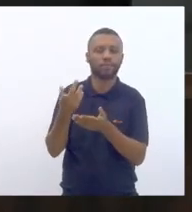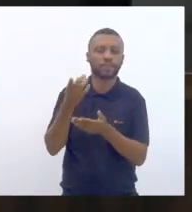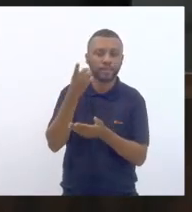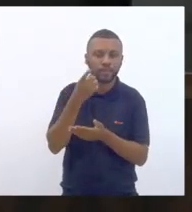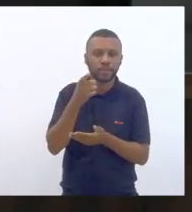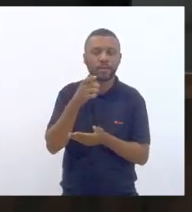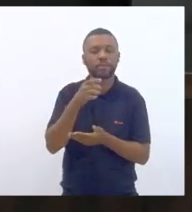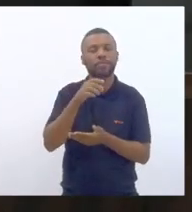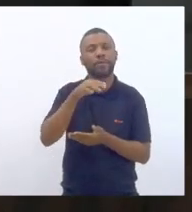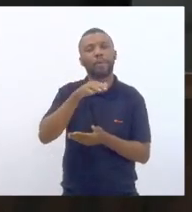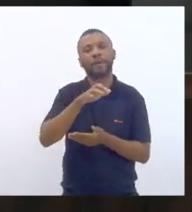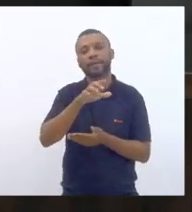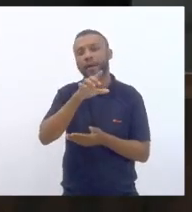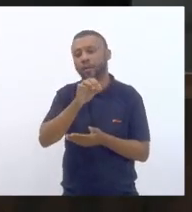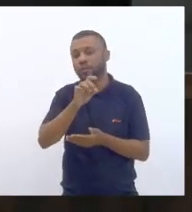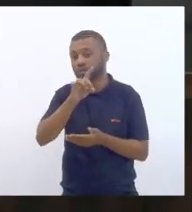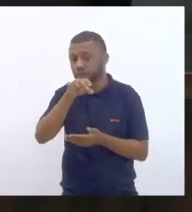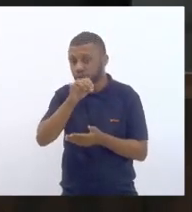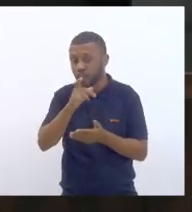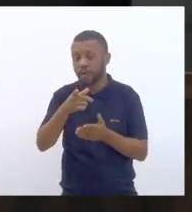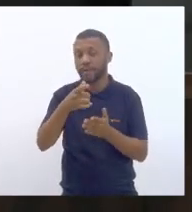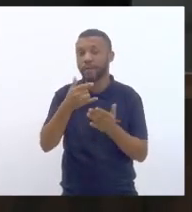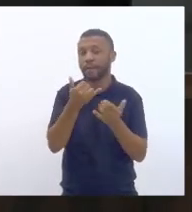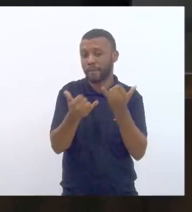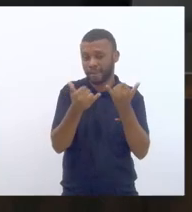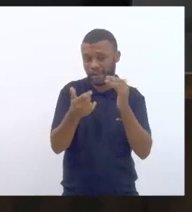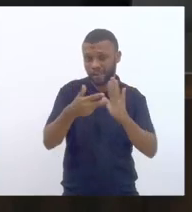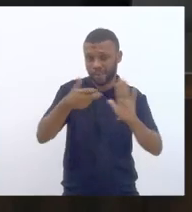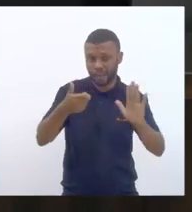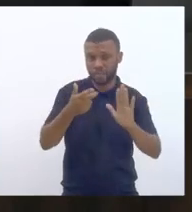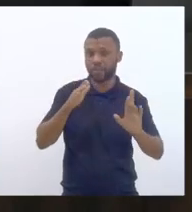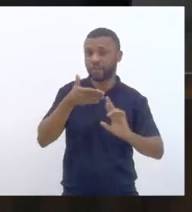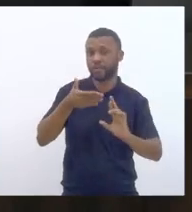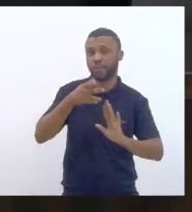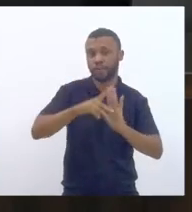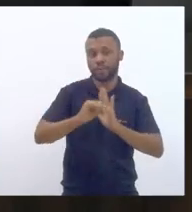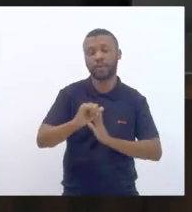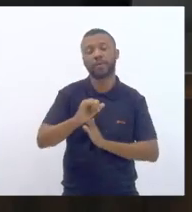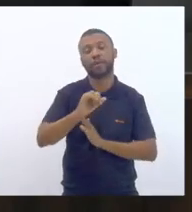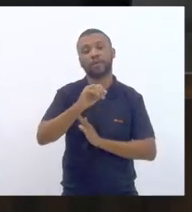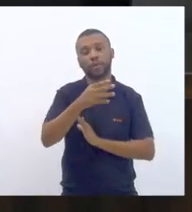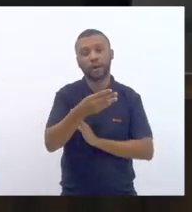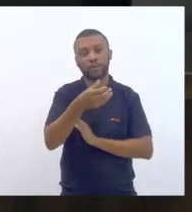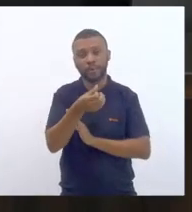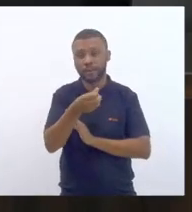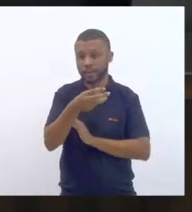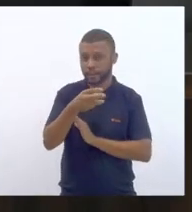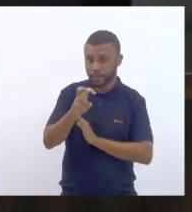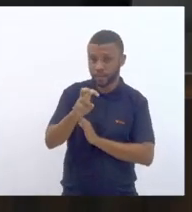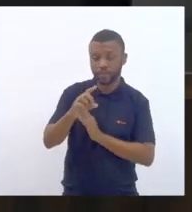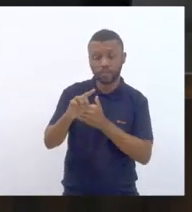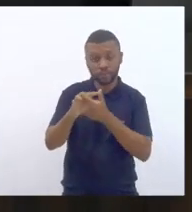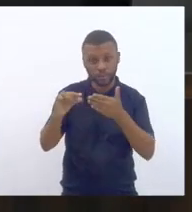deputado Marcelo Dino. Veto a parcial aposto ao projeto de lei 4635-A de 21, de autoria da deputada Tia Ju, que dispõe